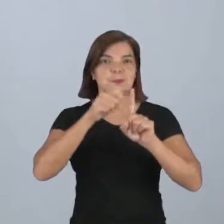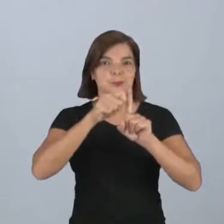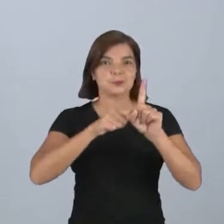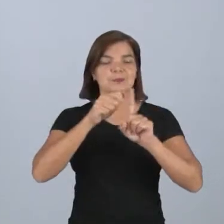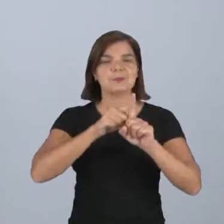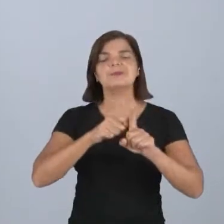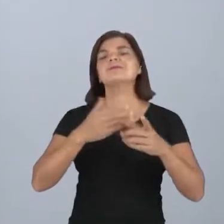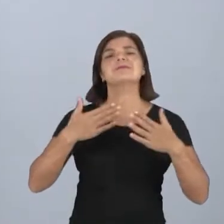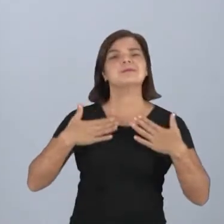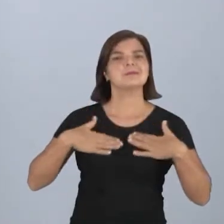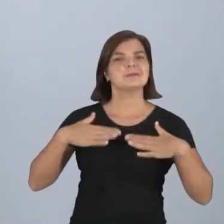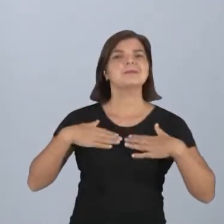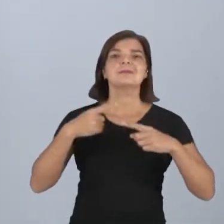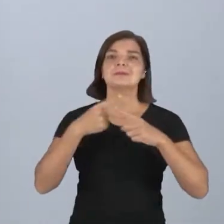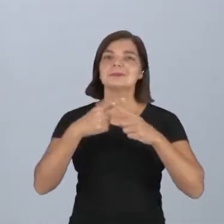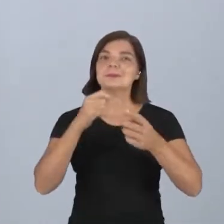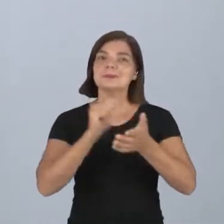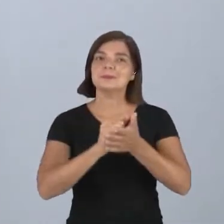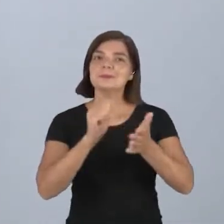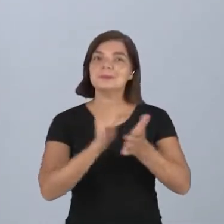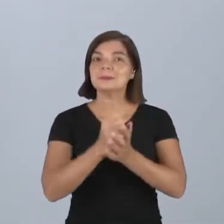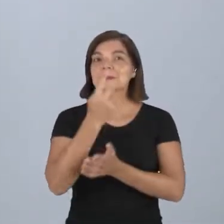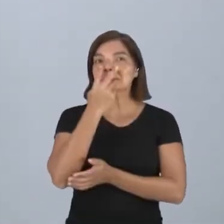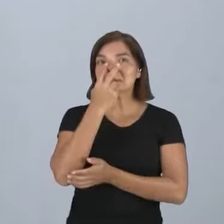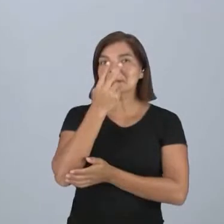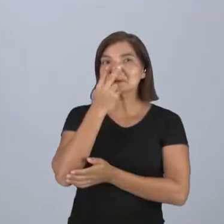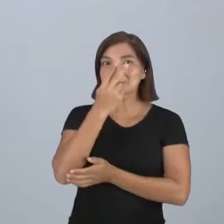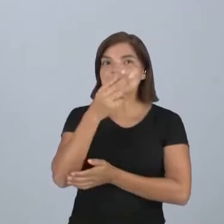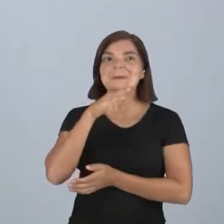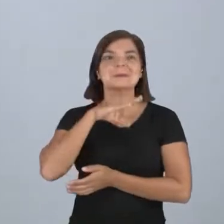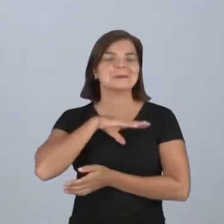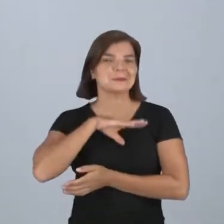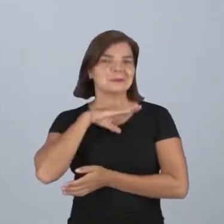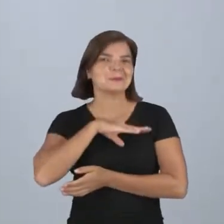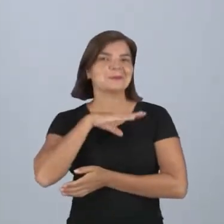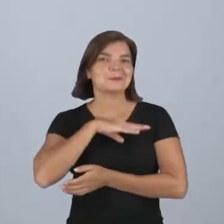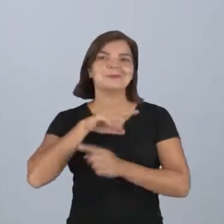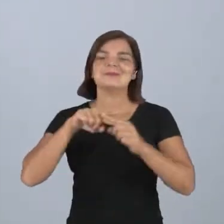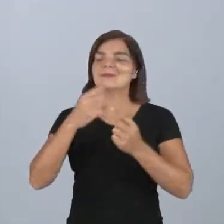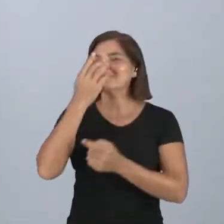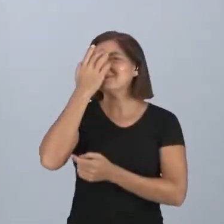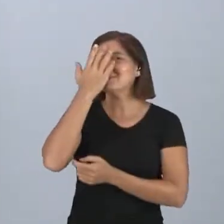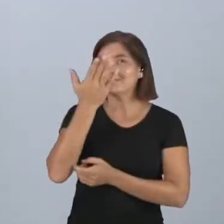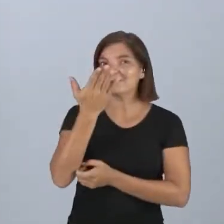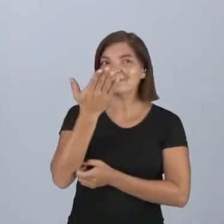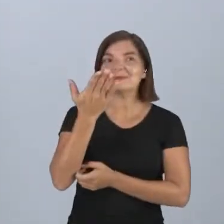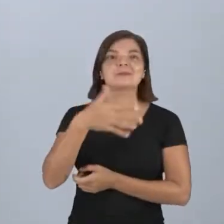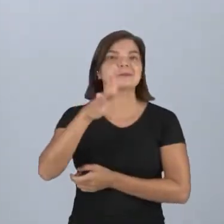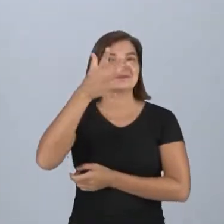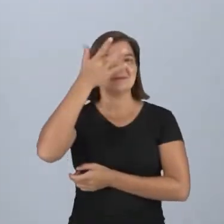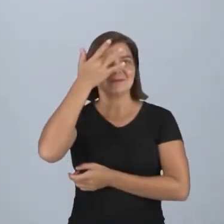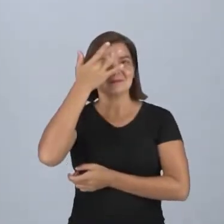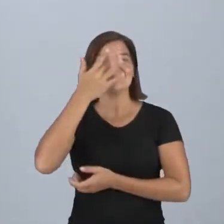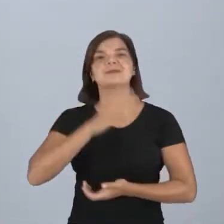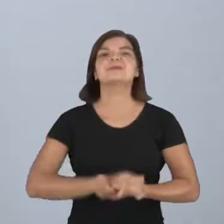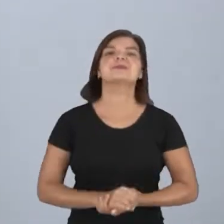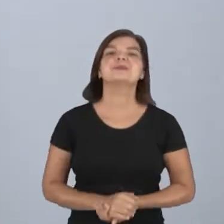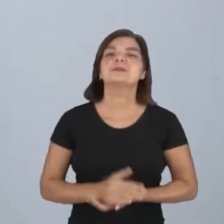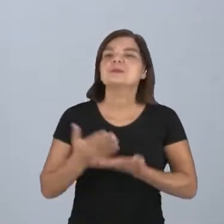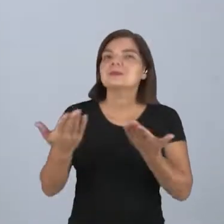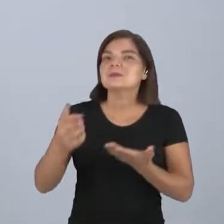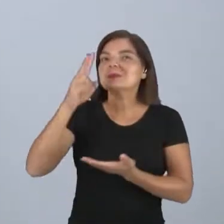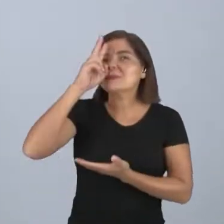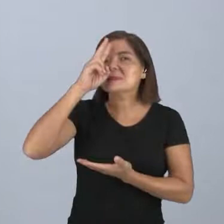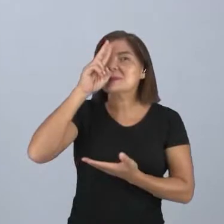são tranquilos porque a escrita deles é bem parecida com a escrita em português, né? Então, é mais fácil aí para a gente memorizar. Vamos